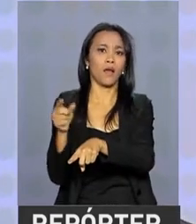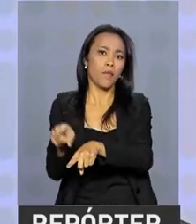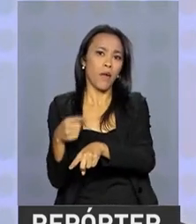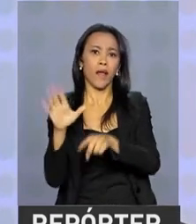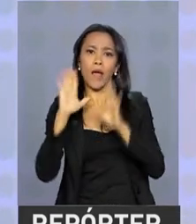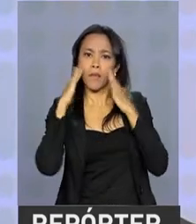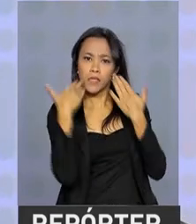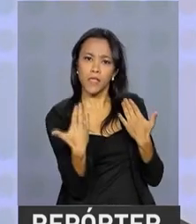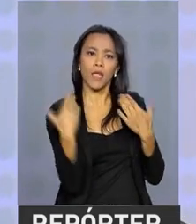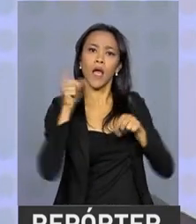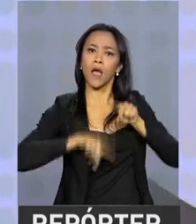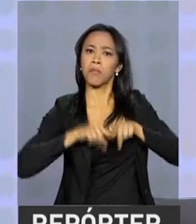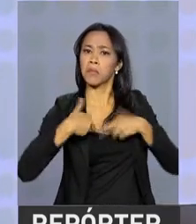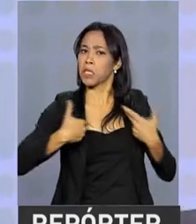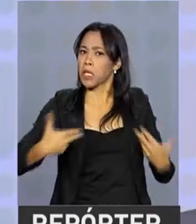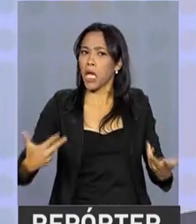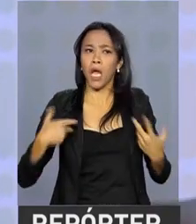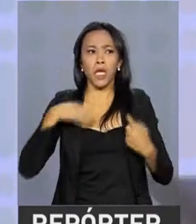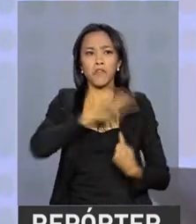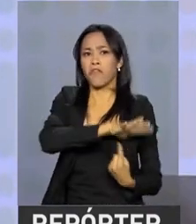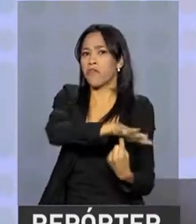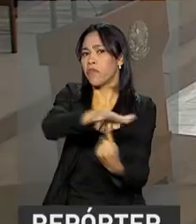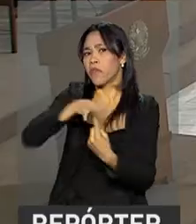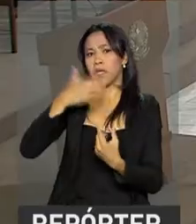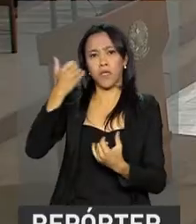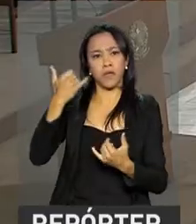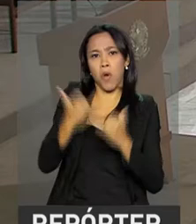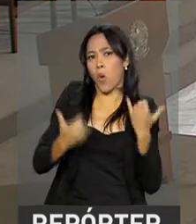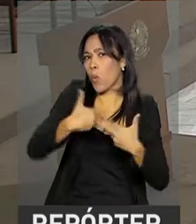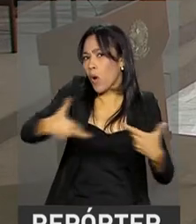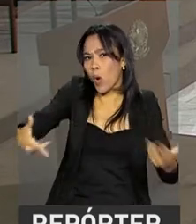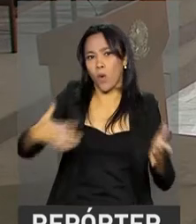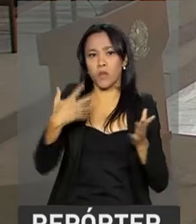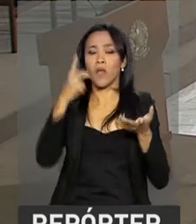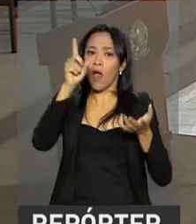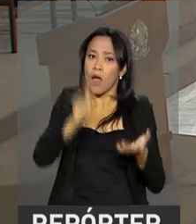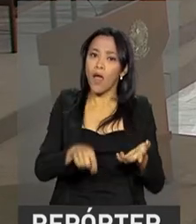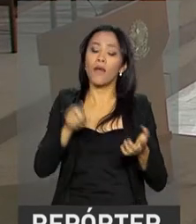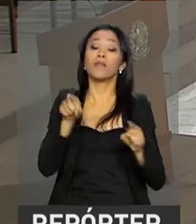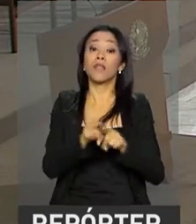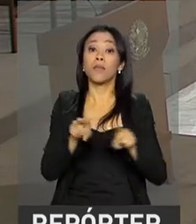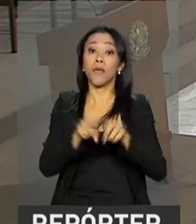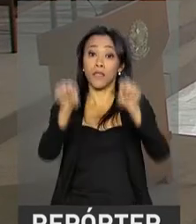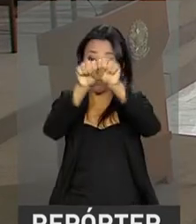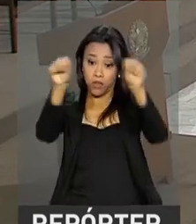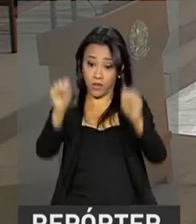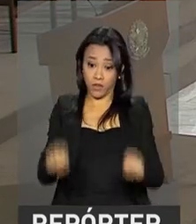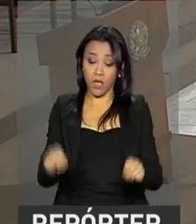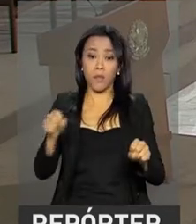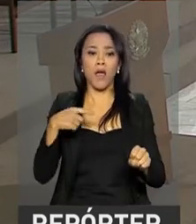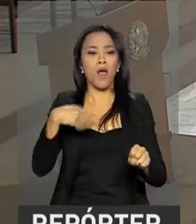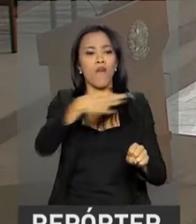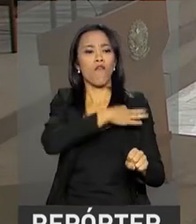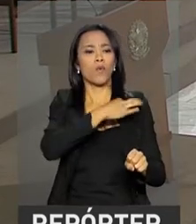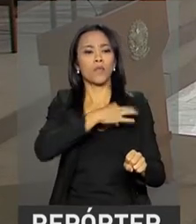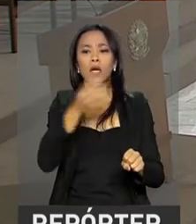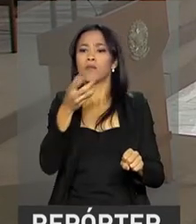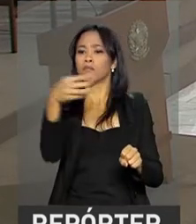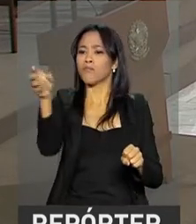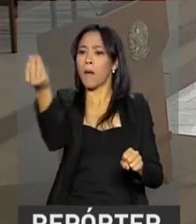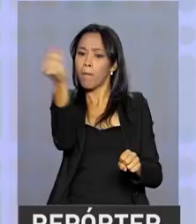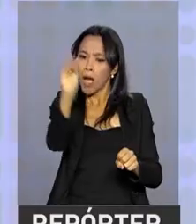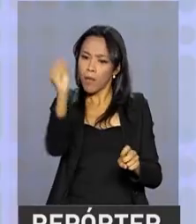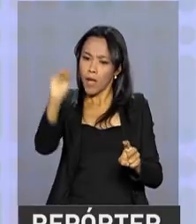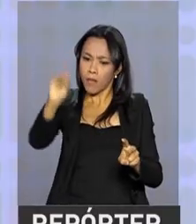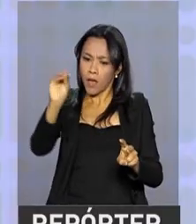eventos culturais para que o fofo no time algum projeto uma plataforma digital vai reunir atividades voluntárias e de interesse das